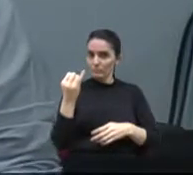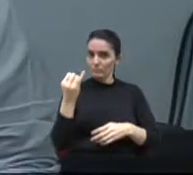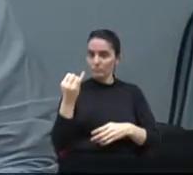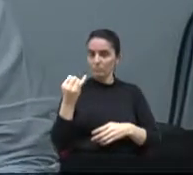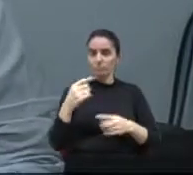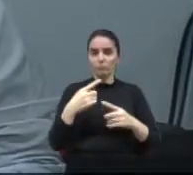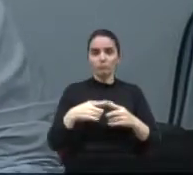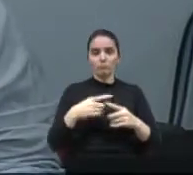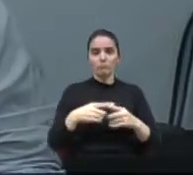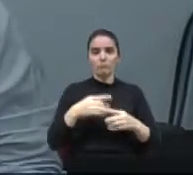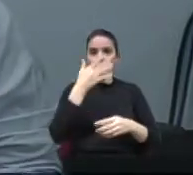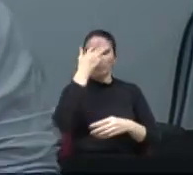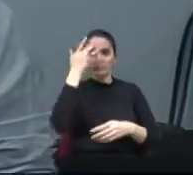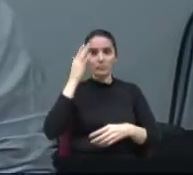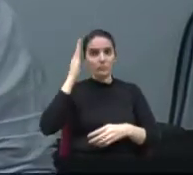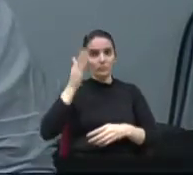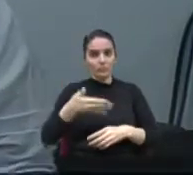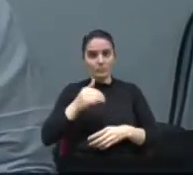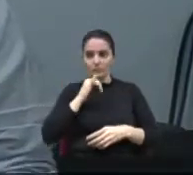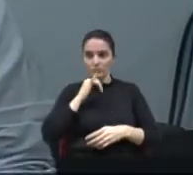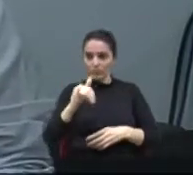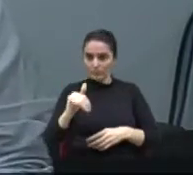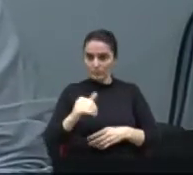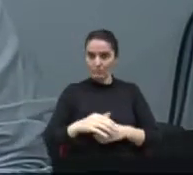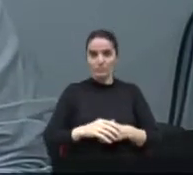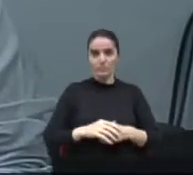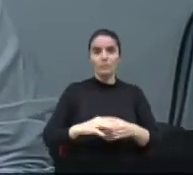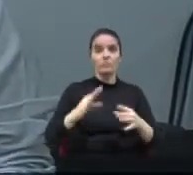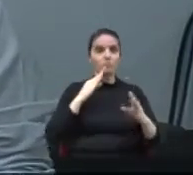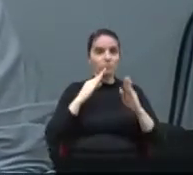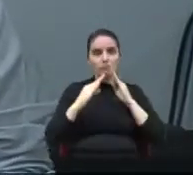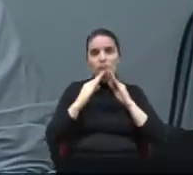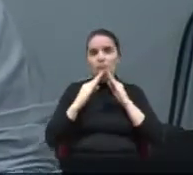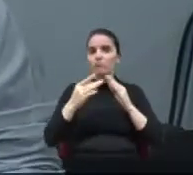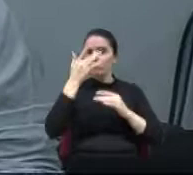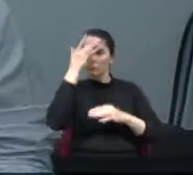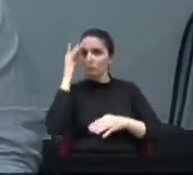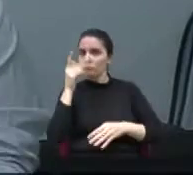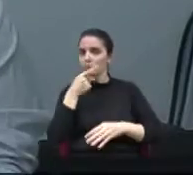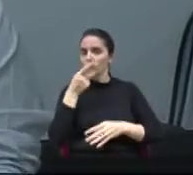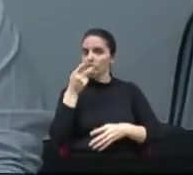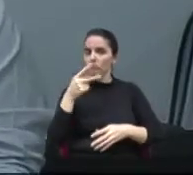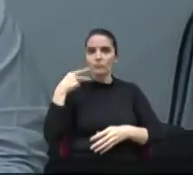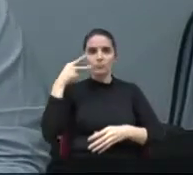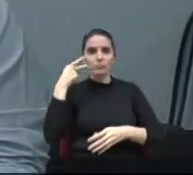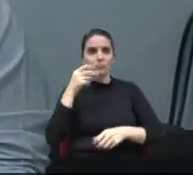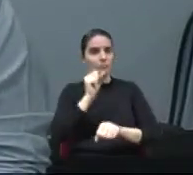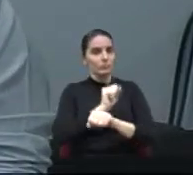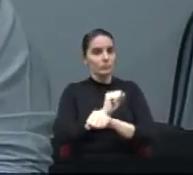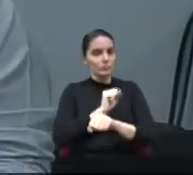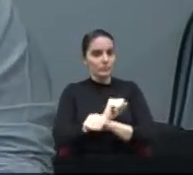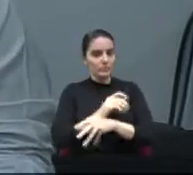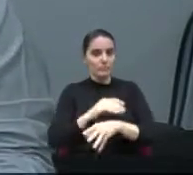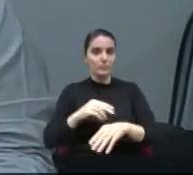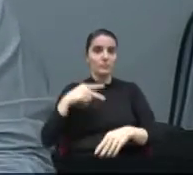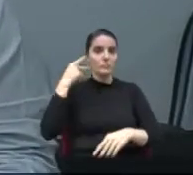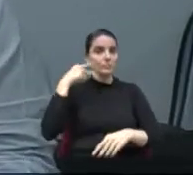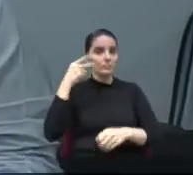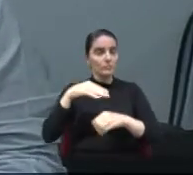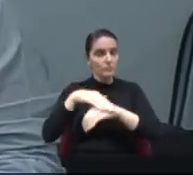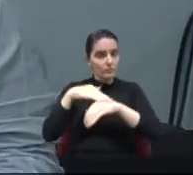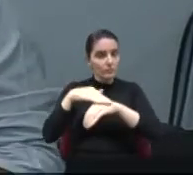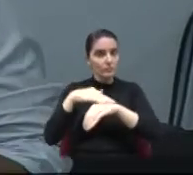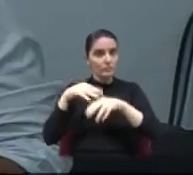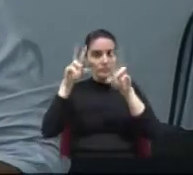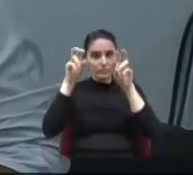no meu gabinete, estou sendo marcado sempre no via Facebook. Então, acho que nós, como vereador, o senhor suspende, e nós, vereadores, possamos conversar sobre